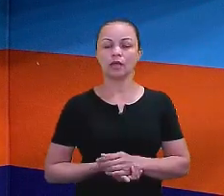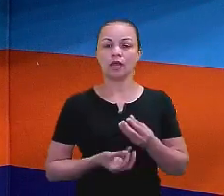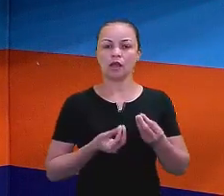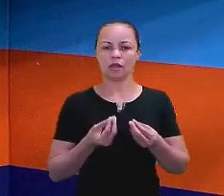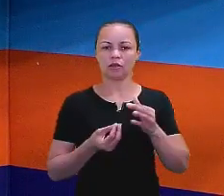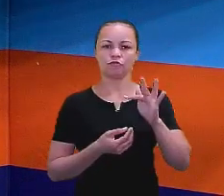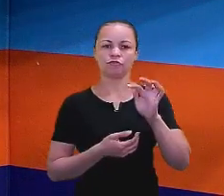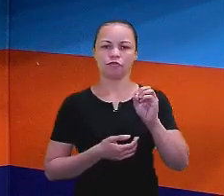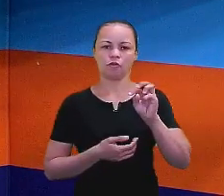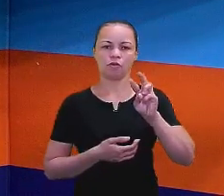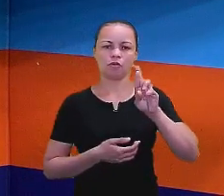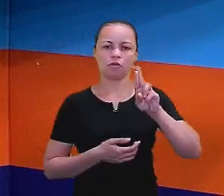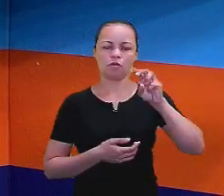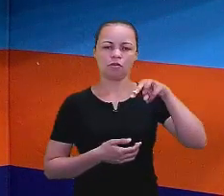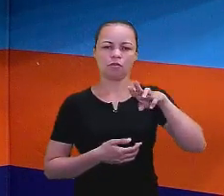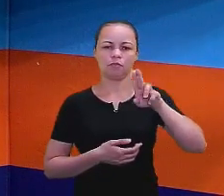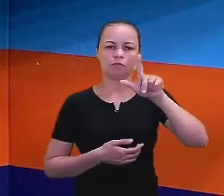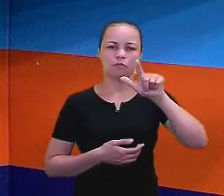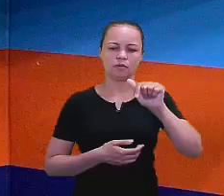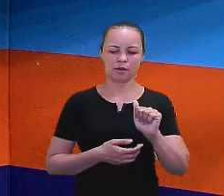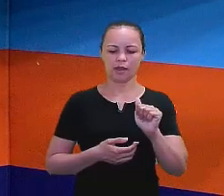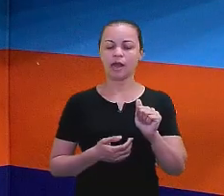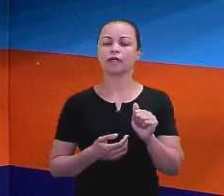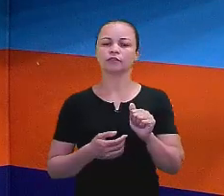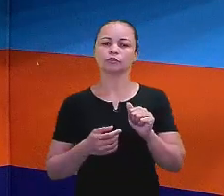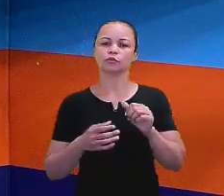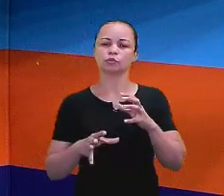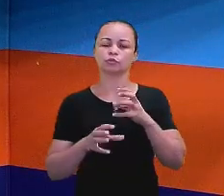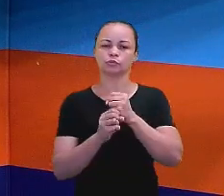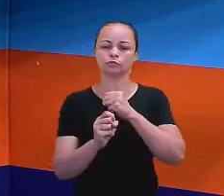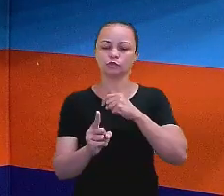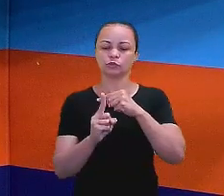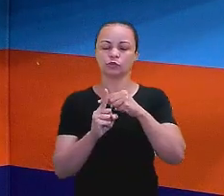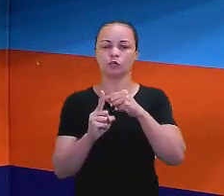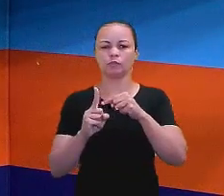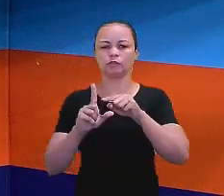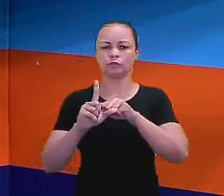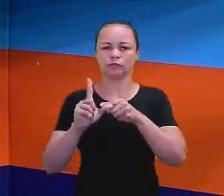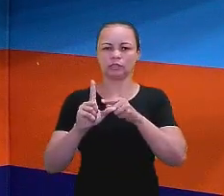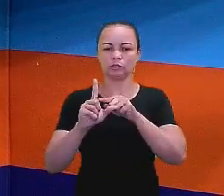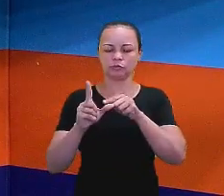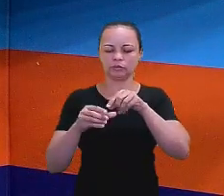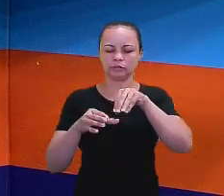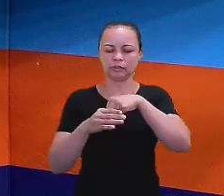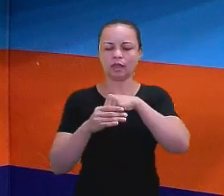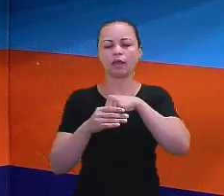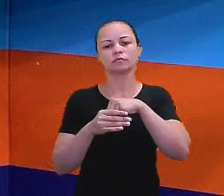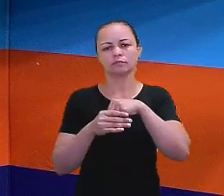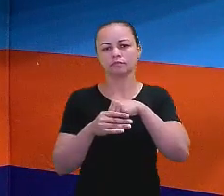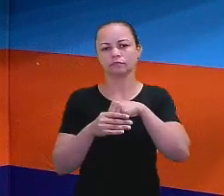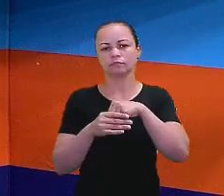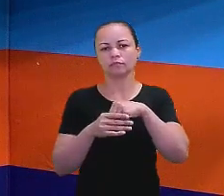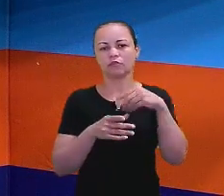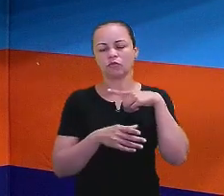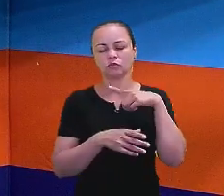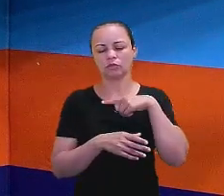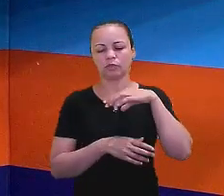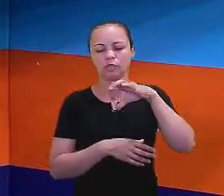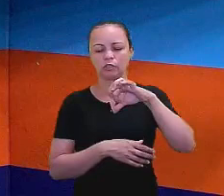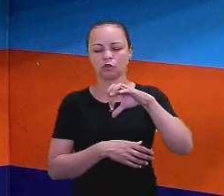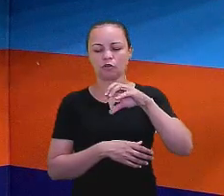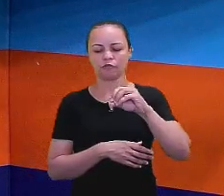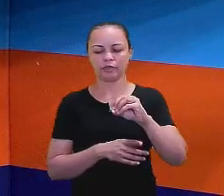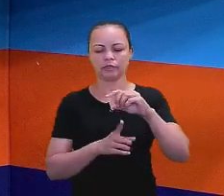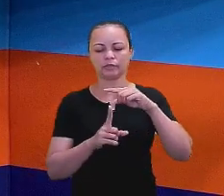fórmula, né, da soma dos ângulos internos de um triângulo, eu vou ter o quê? 90 graus